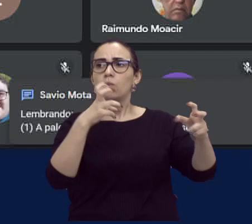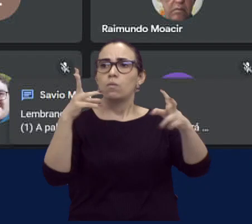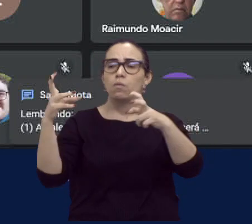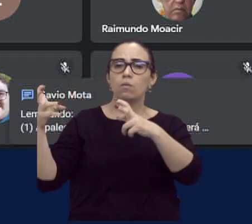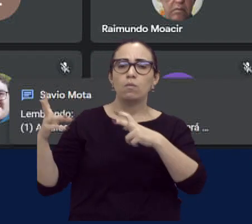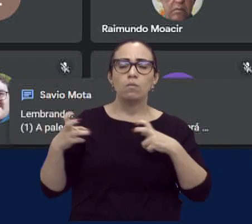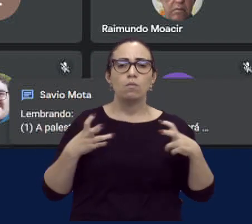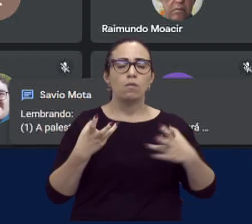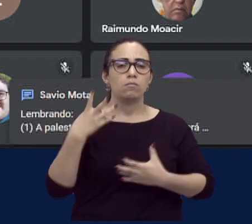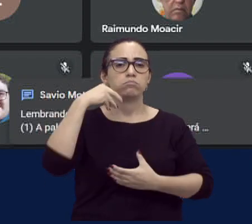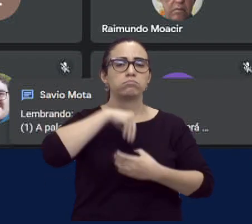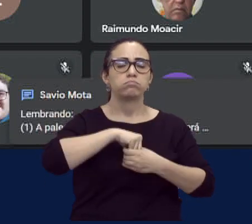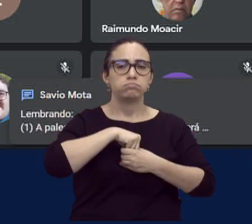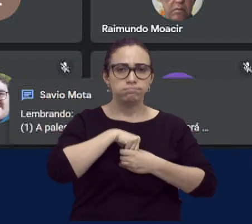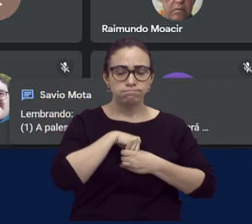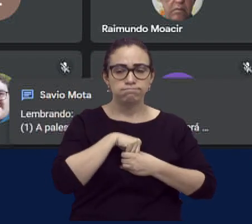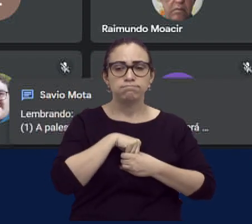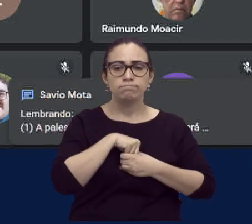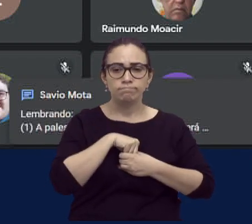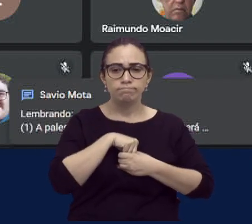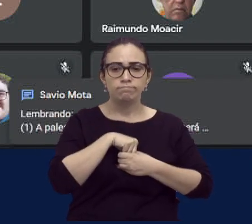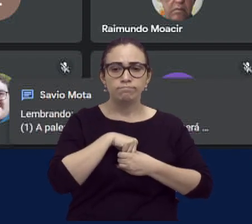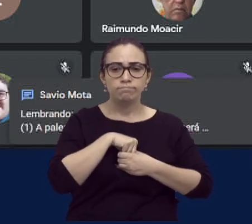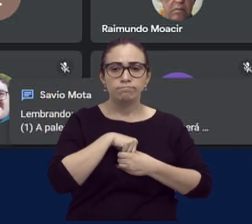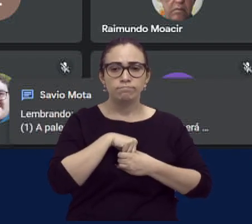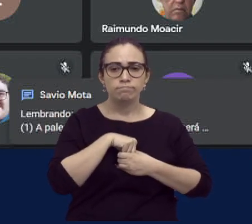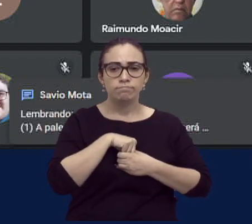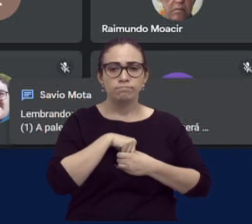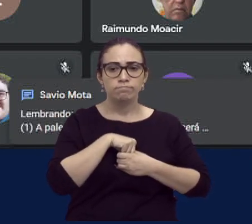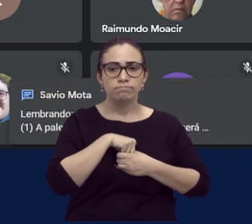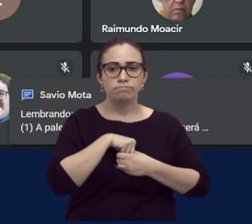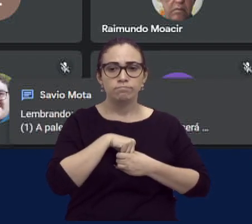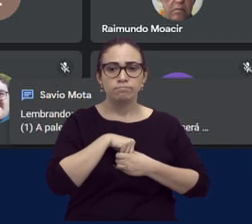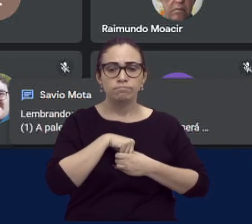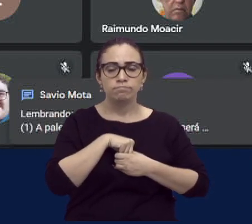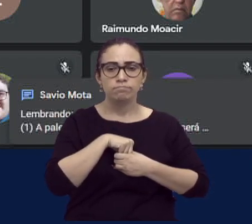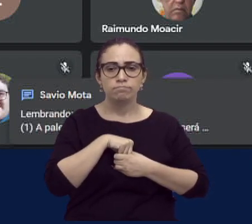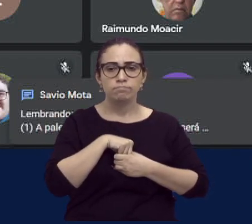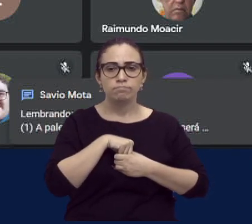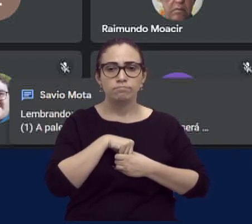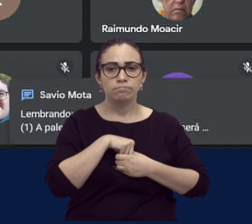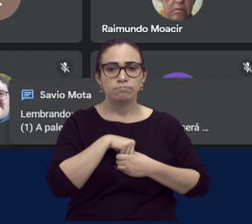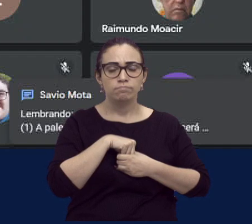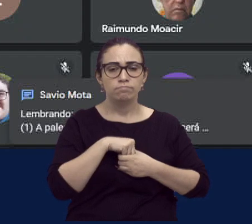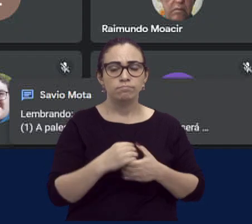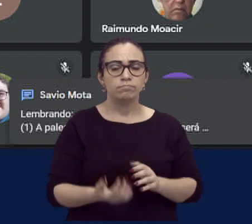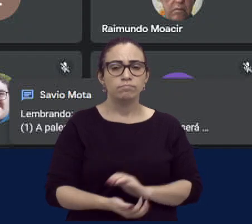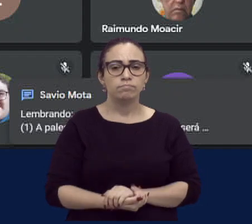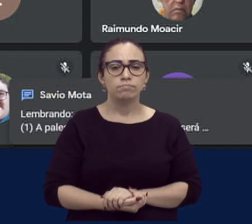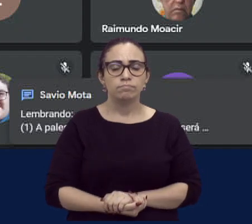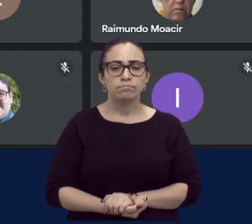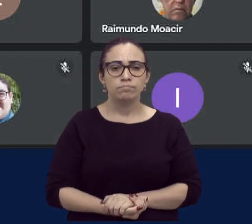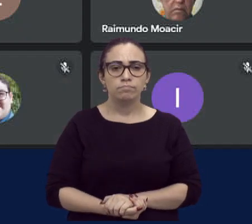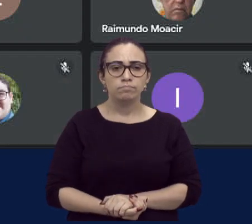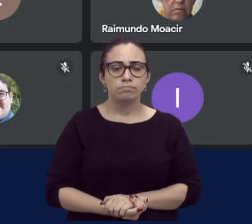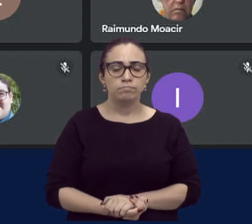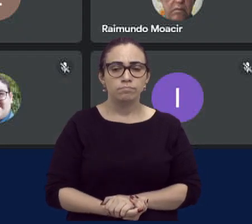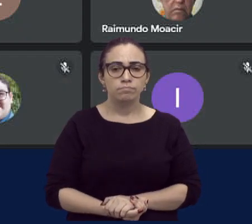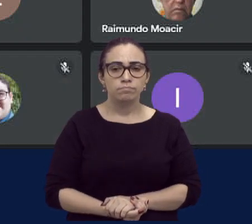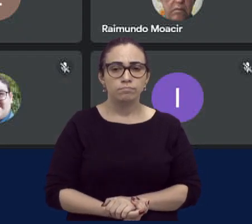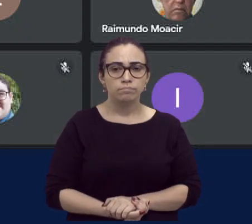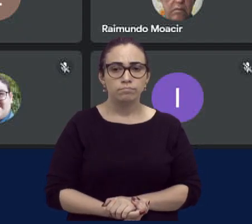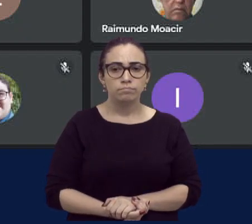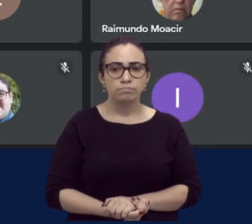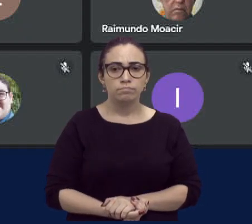escolhas. Porém, nós podemos nos reconectar. E é também uma